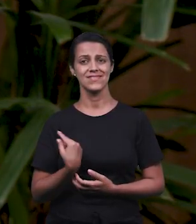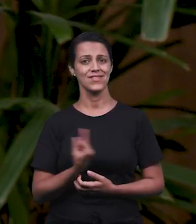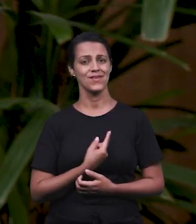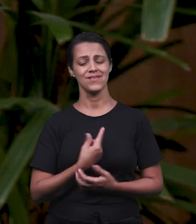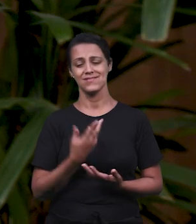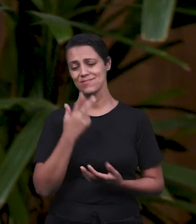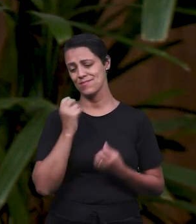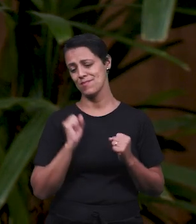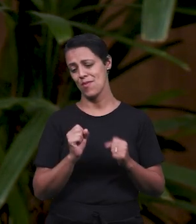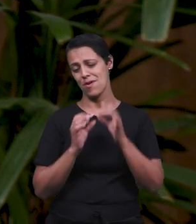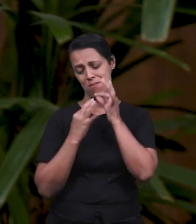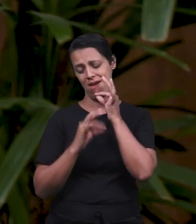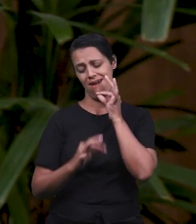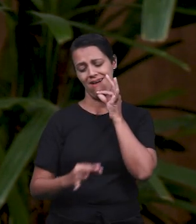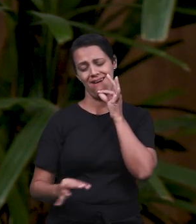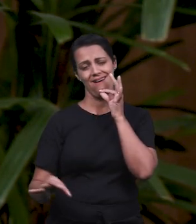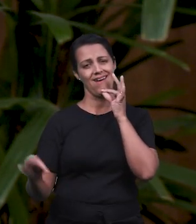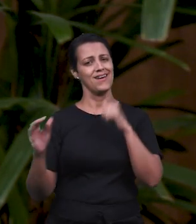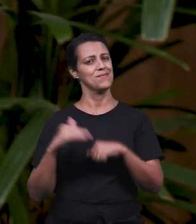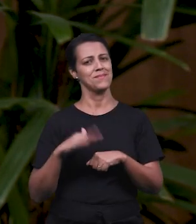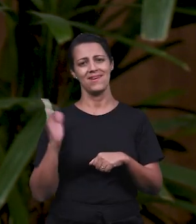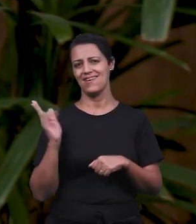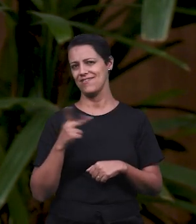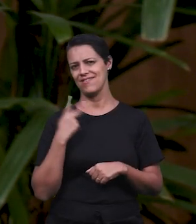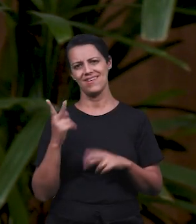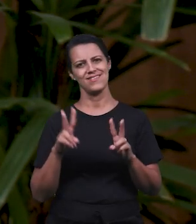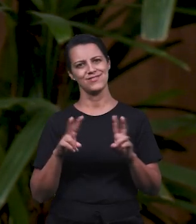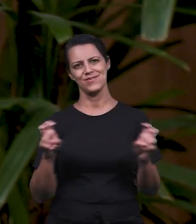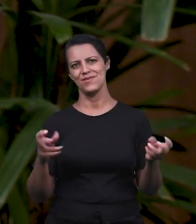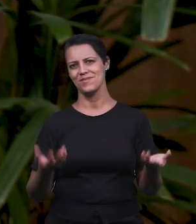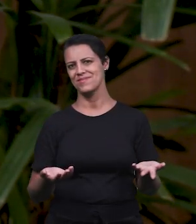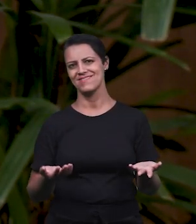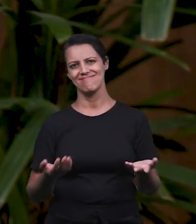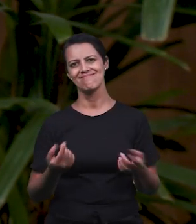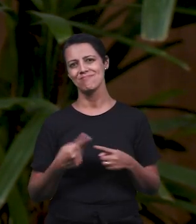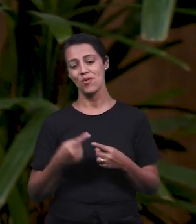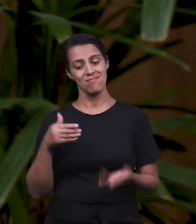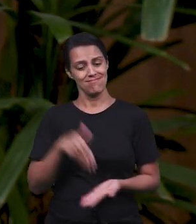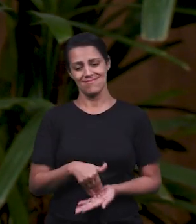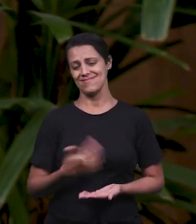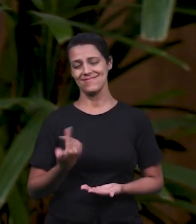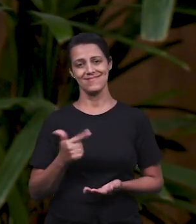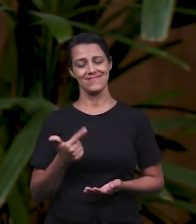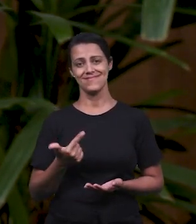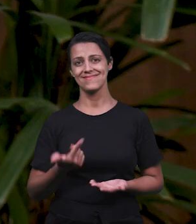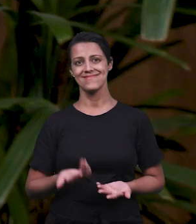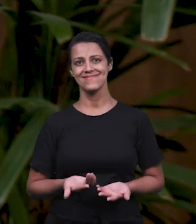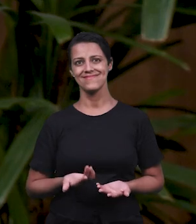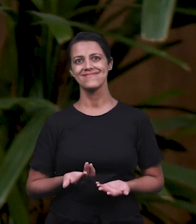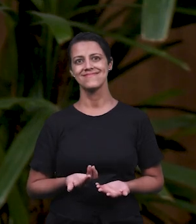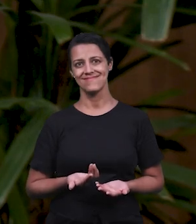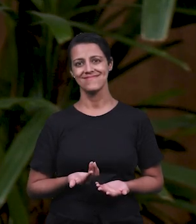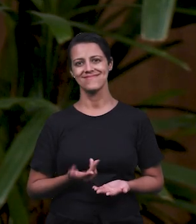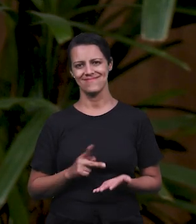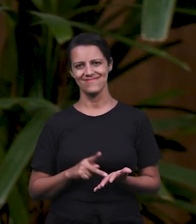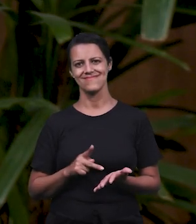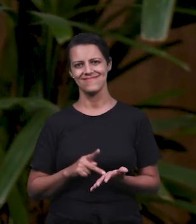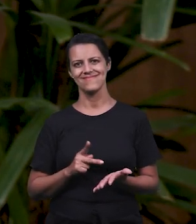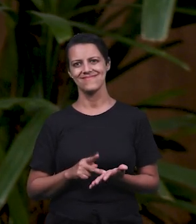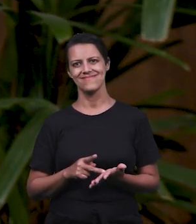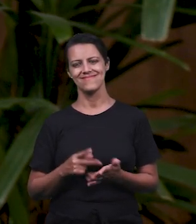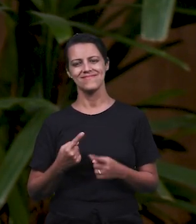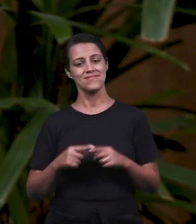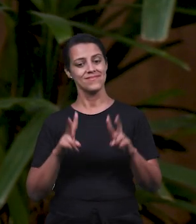Sim. ao longo do tempo tratando do tema e não se esgotaria. Entendo que nós estaremos tratando este